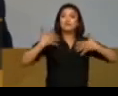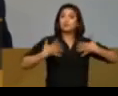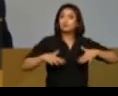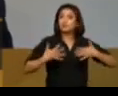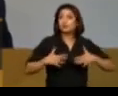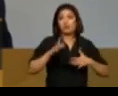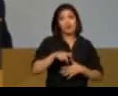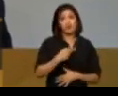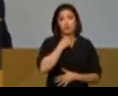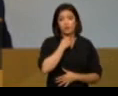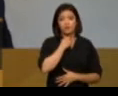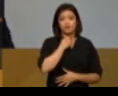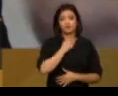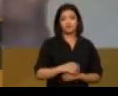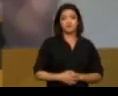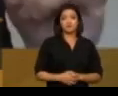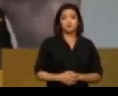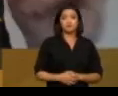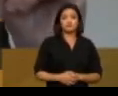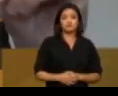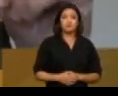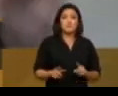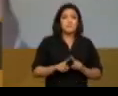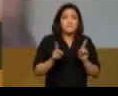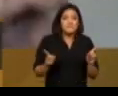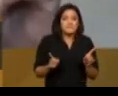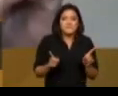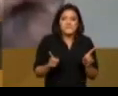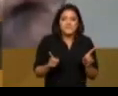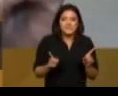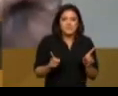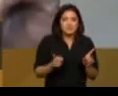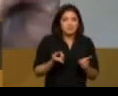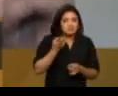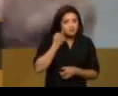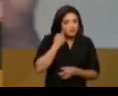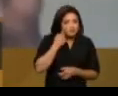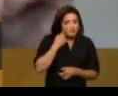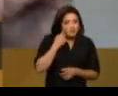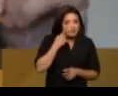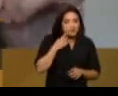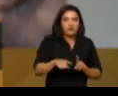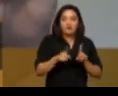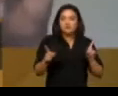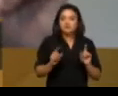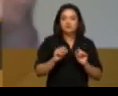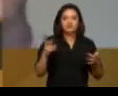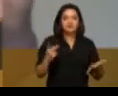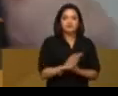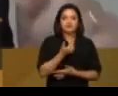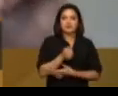absurdos, diz o engenheiro. Em nenhum momento, e pasmem vossas excelências, em nenhum momento a